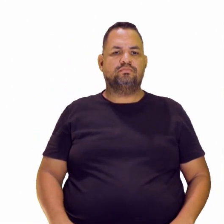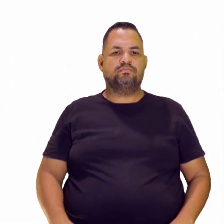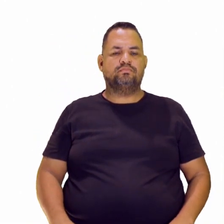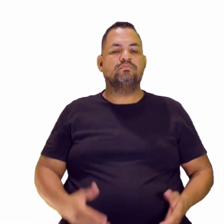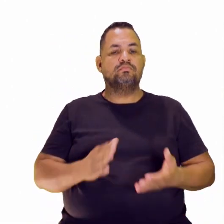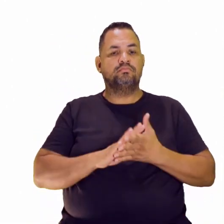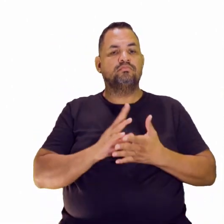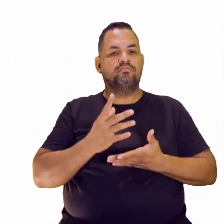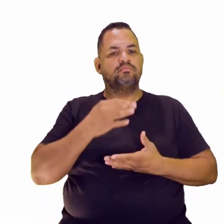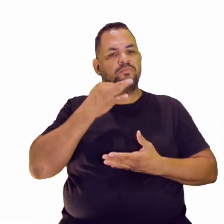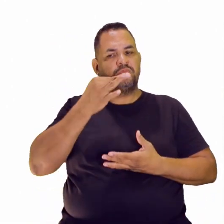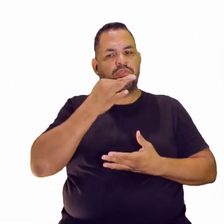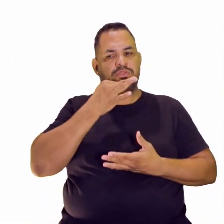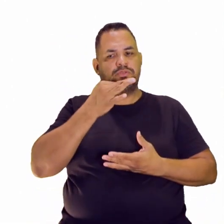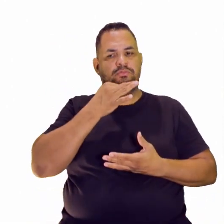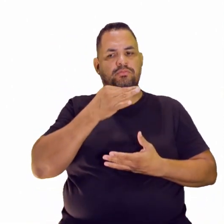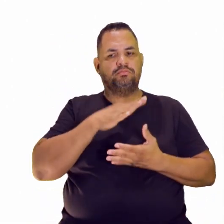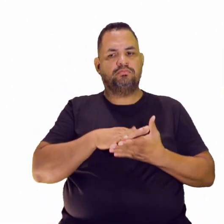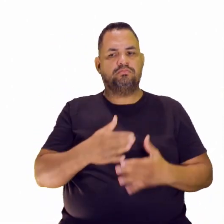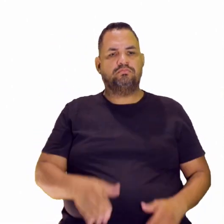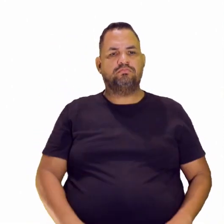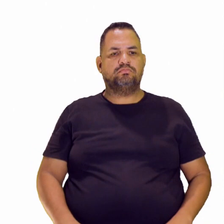Representa de uma maneira crítica.